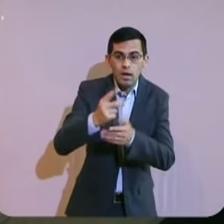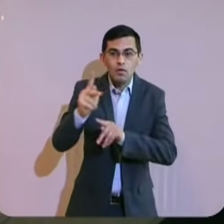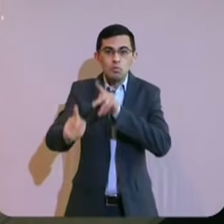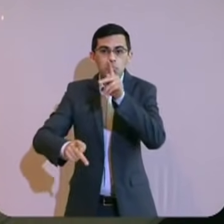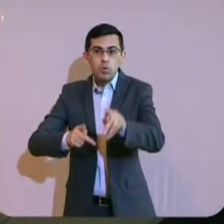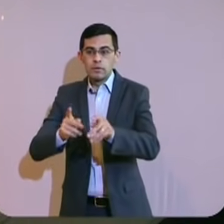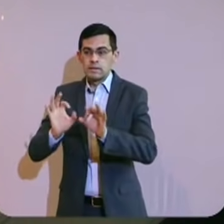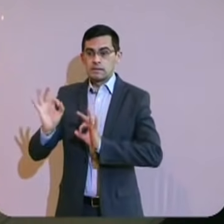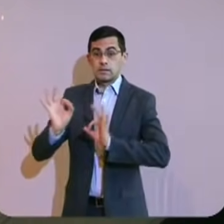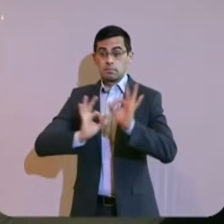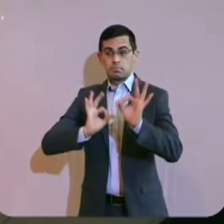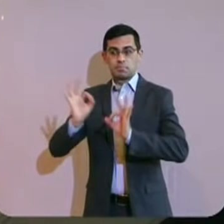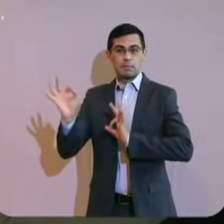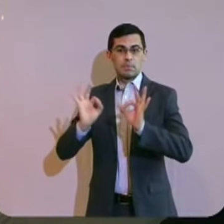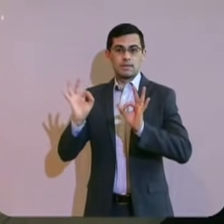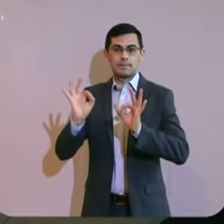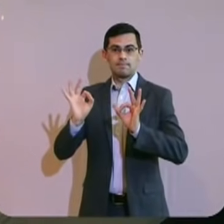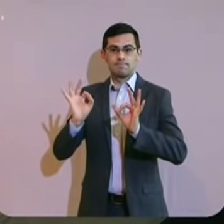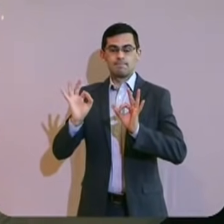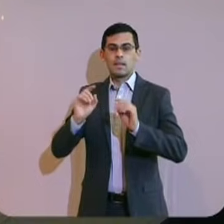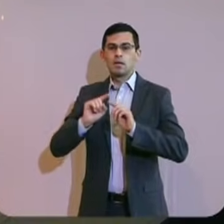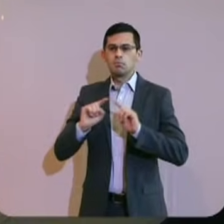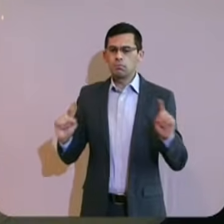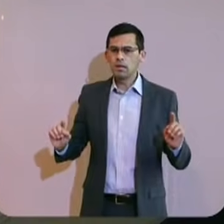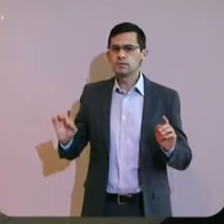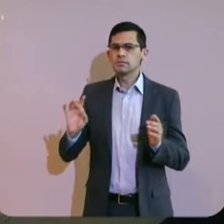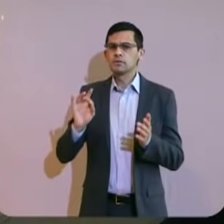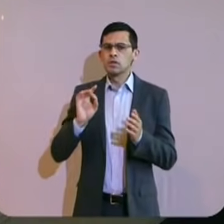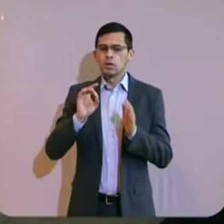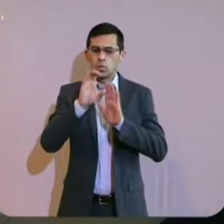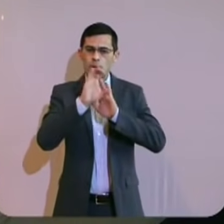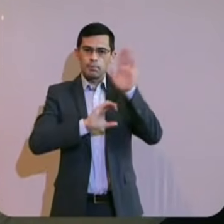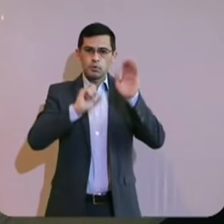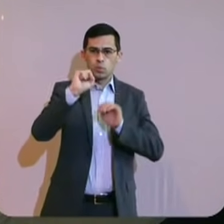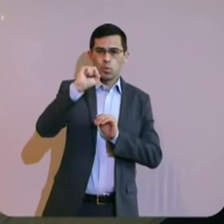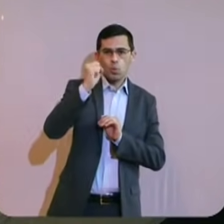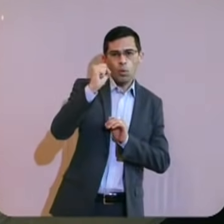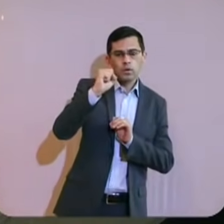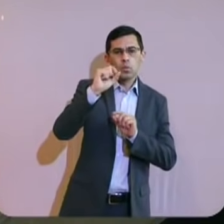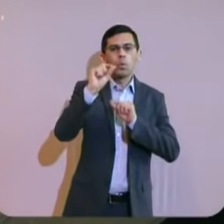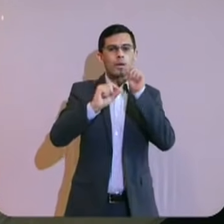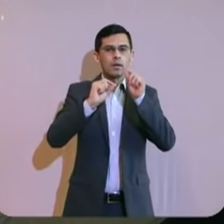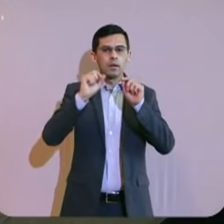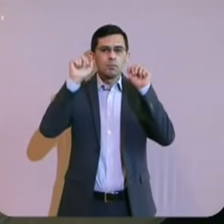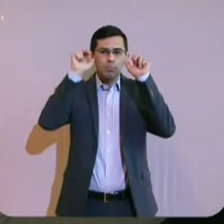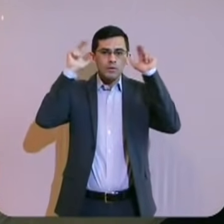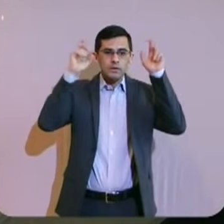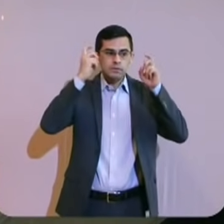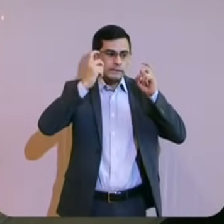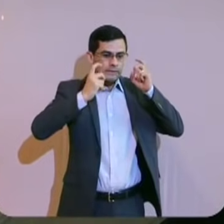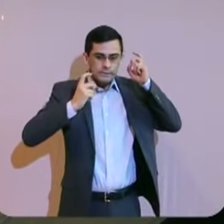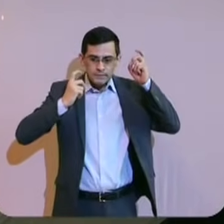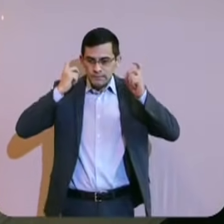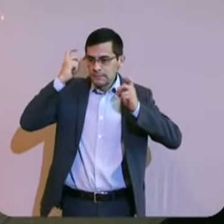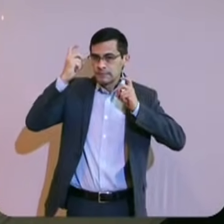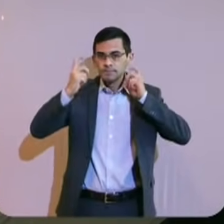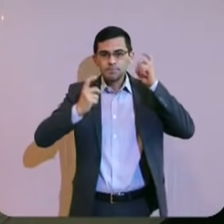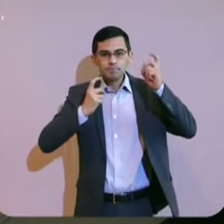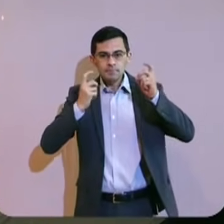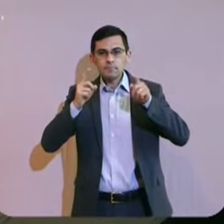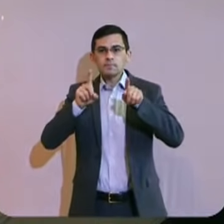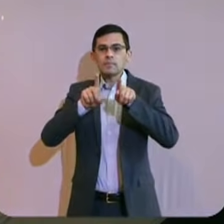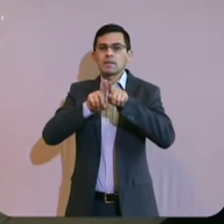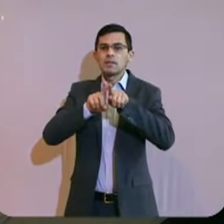se preparar para isso. E o interessante é que no capítulo 8 ele está preocupado. E ele